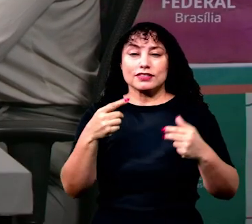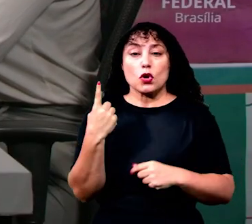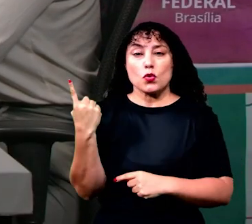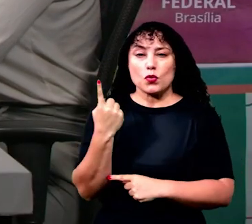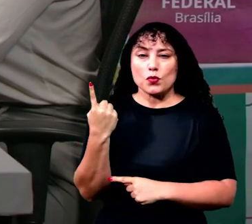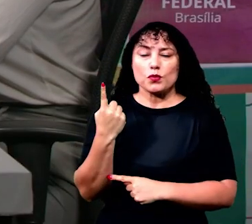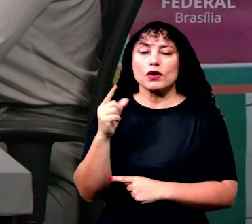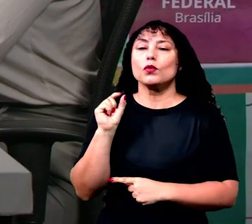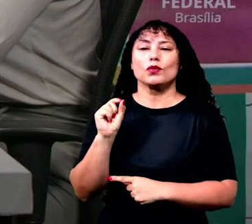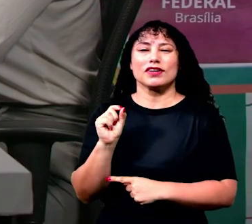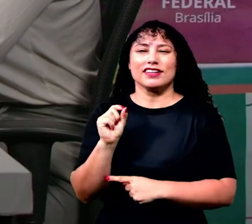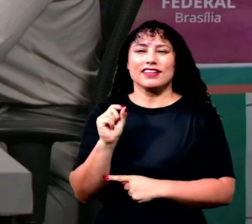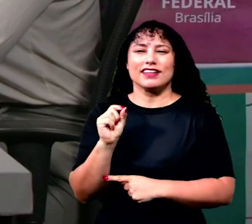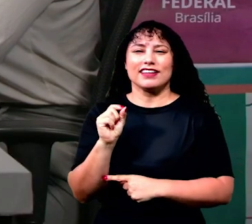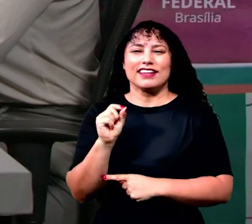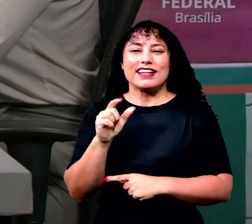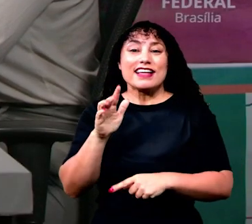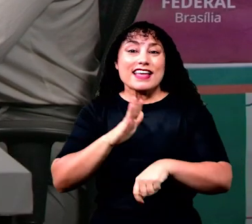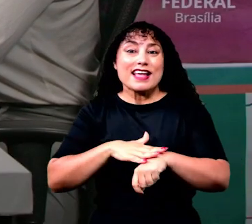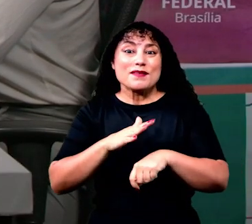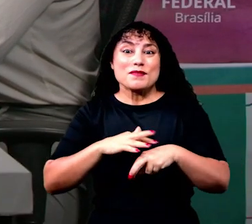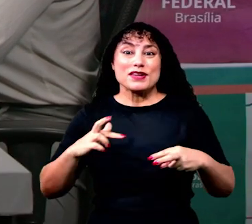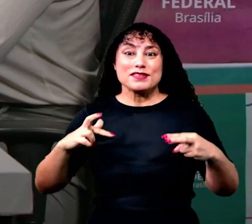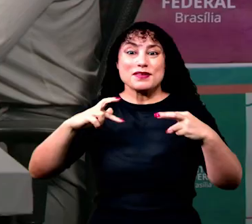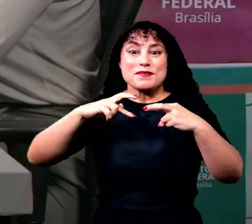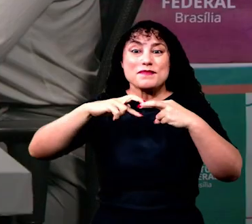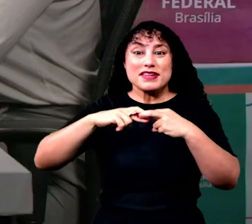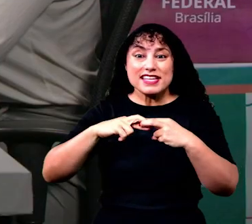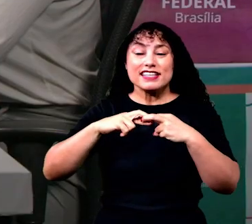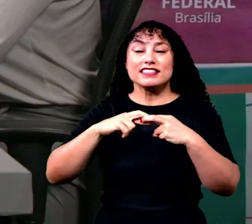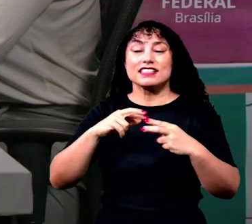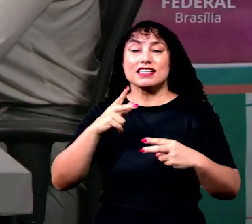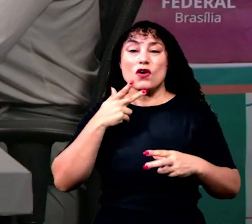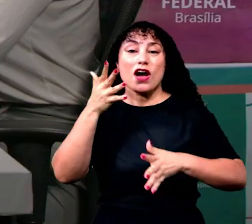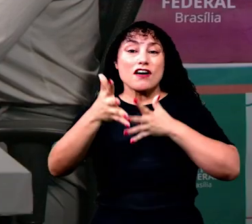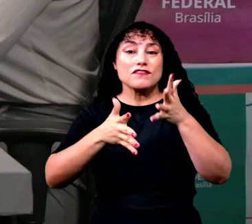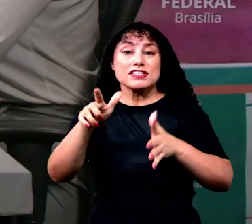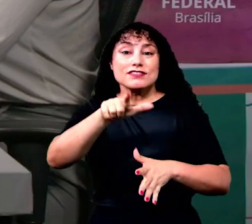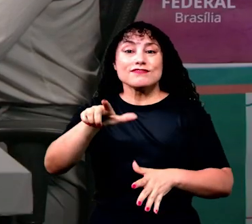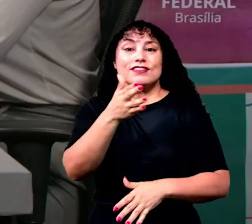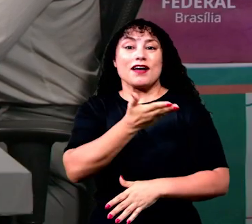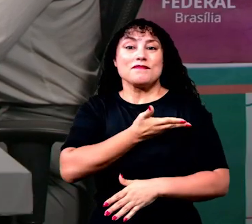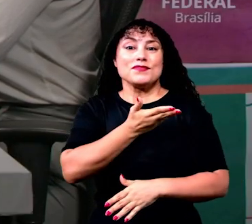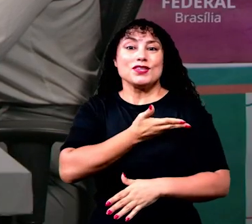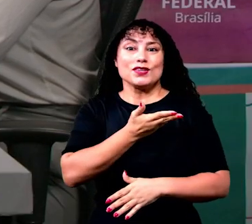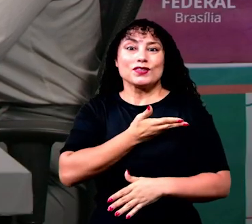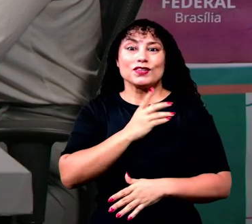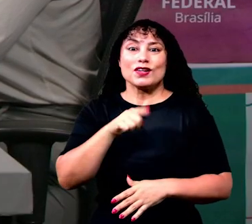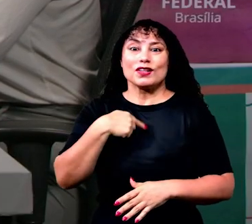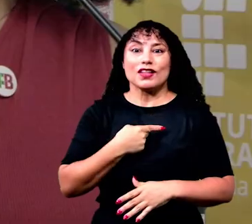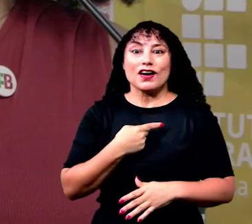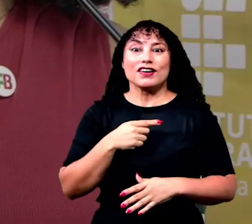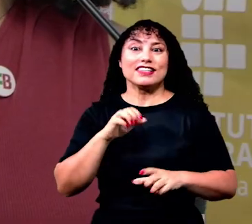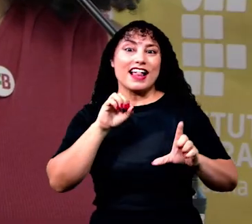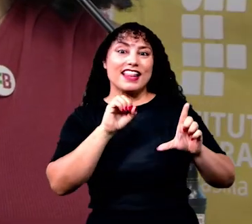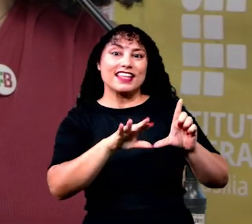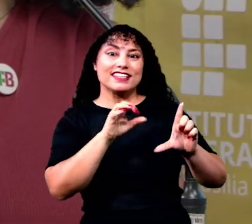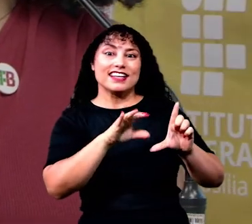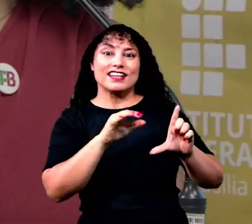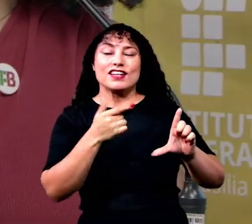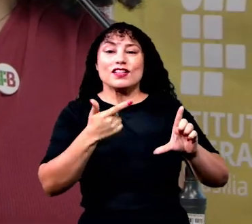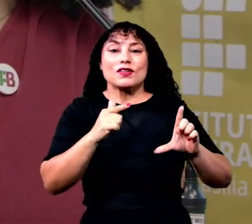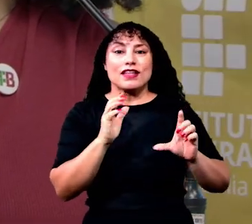que, naquele momento de BRICS, uma coisa que eu sempre falava para os colegas era assim, gente, a gente que é da licenciatura, a gente não